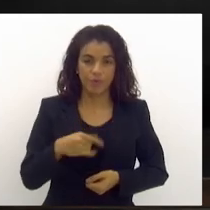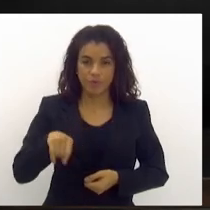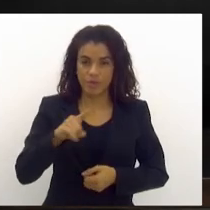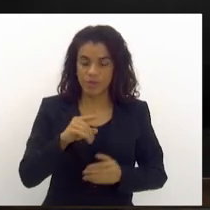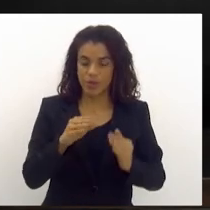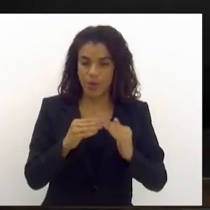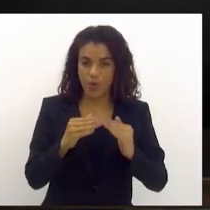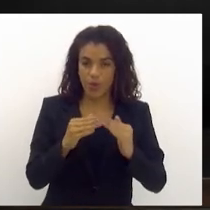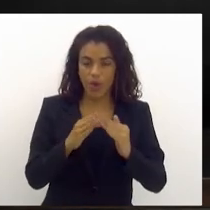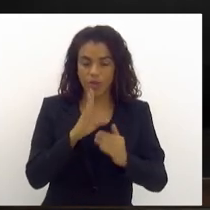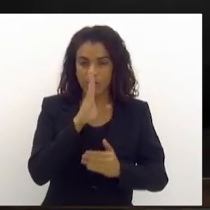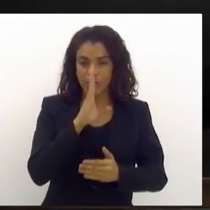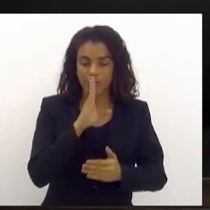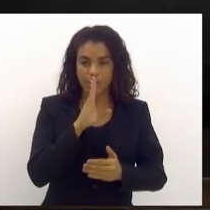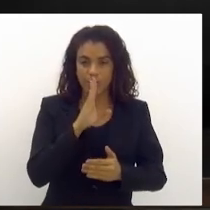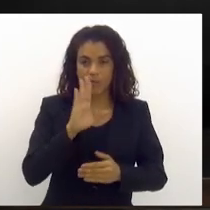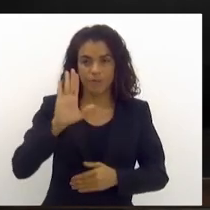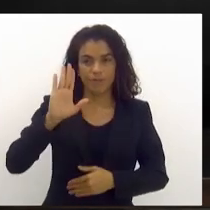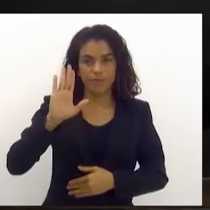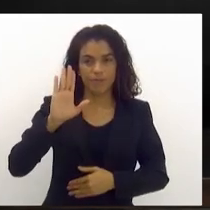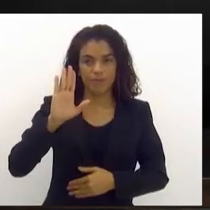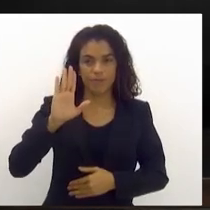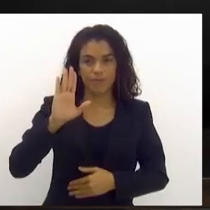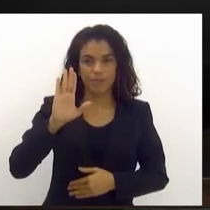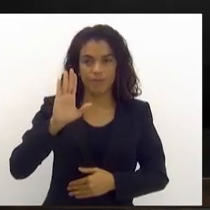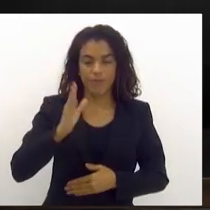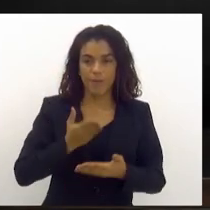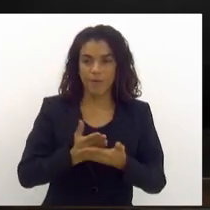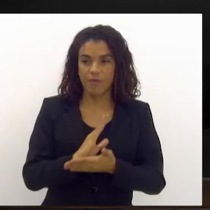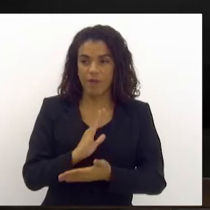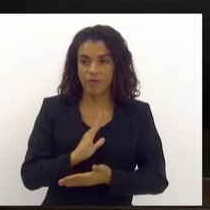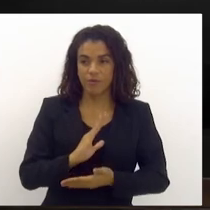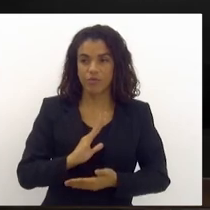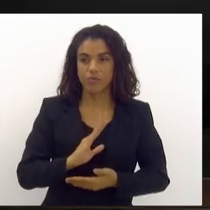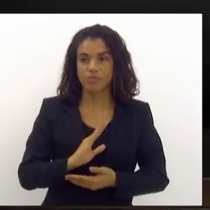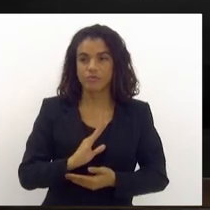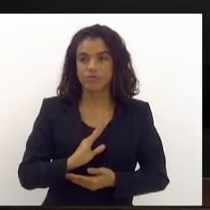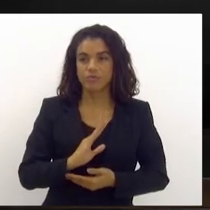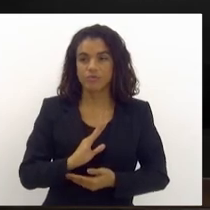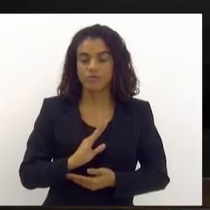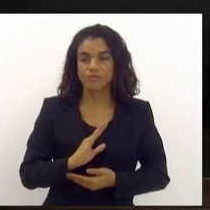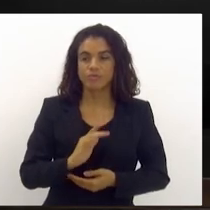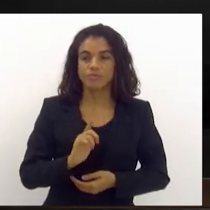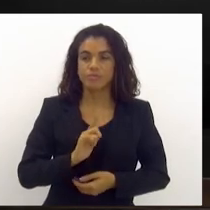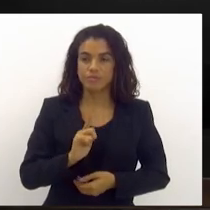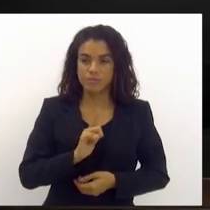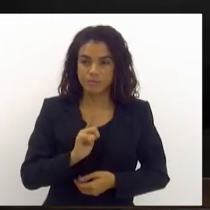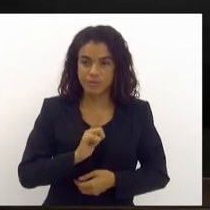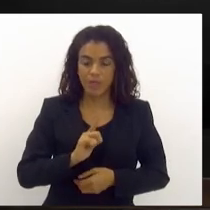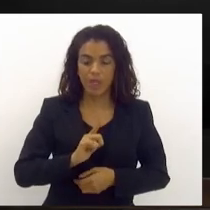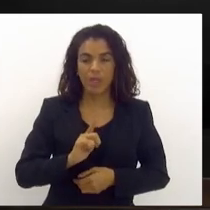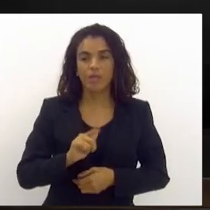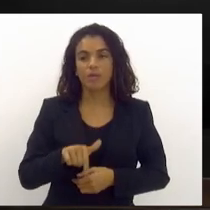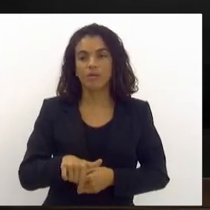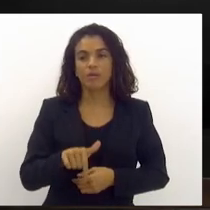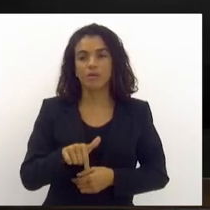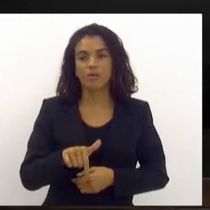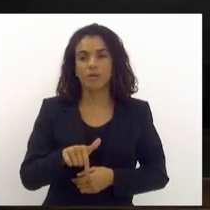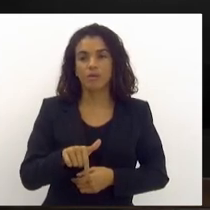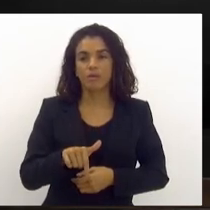aprovam permaneçam como estão. Para discutir, presidente. Aprovado. Salvo destaque. Há sobre a mesa.